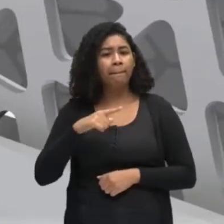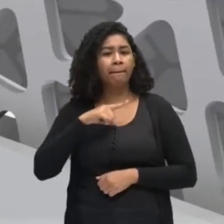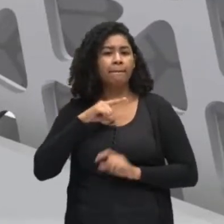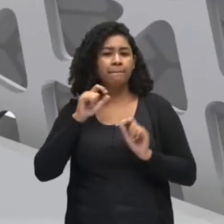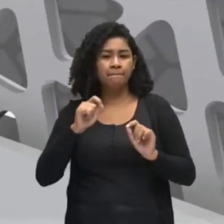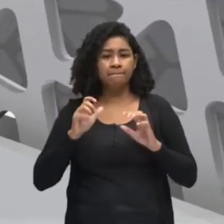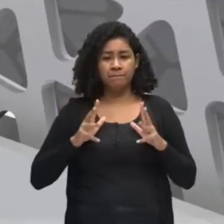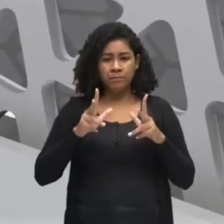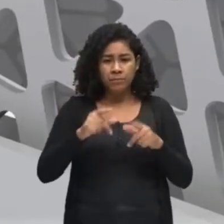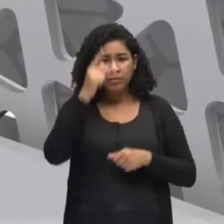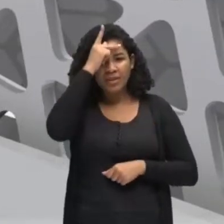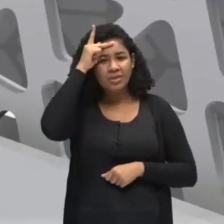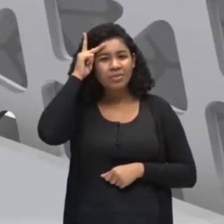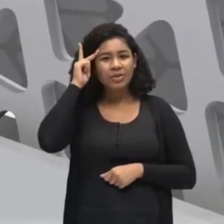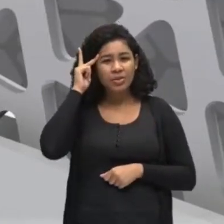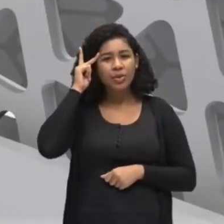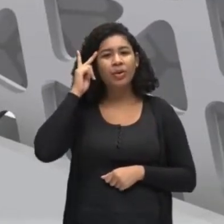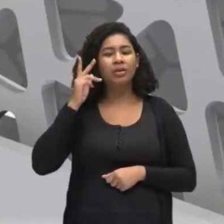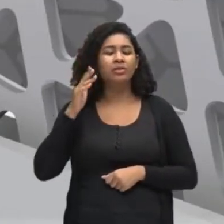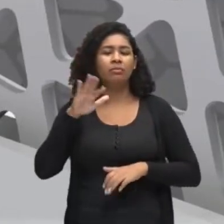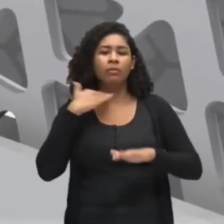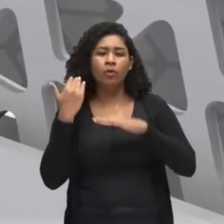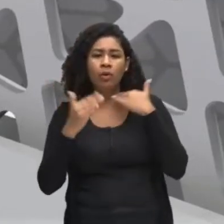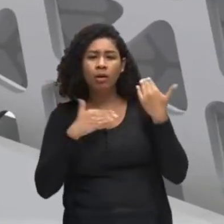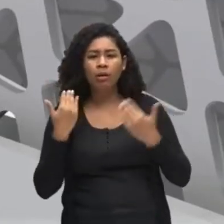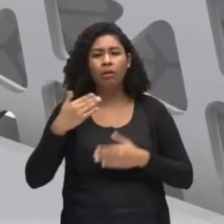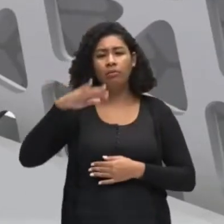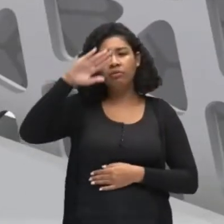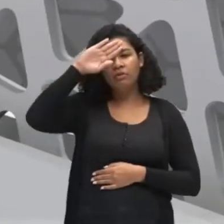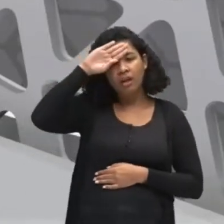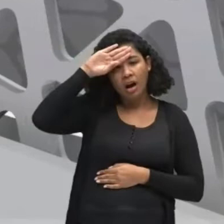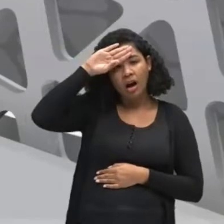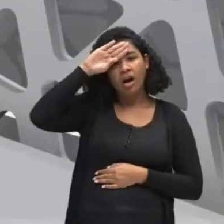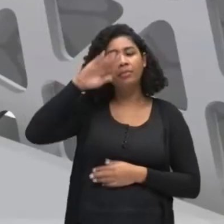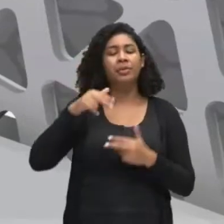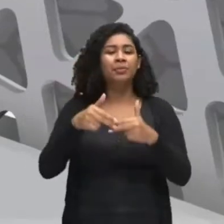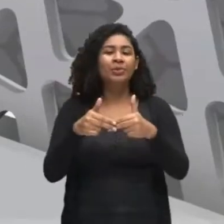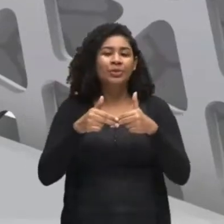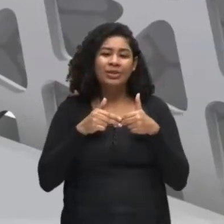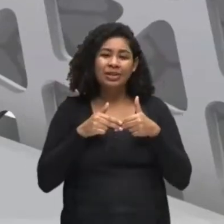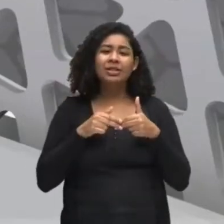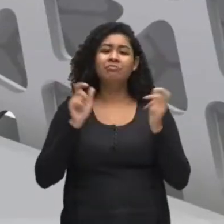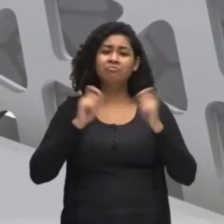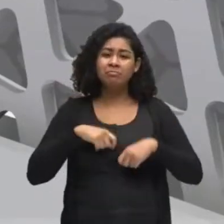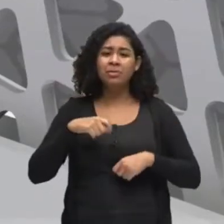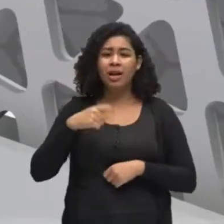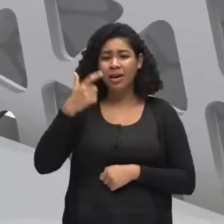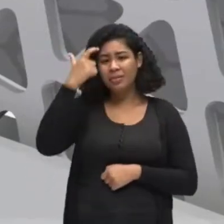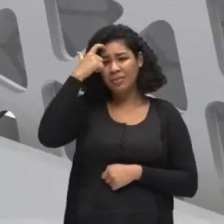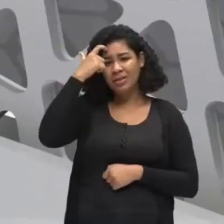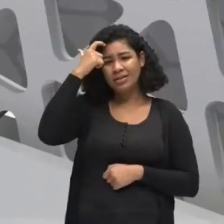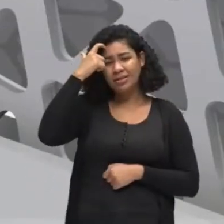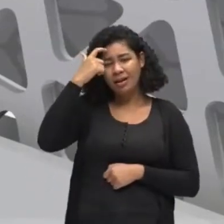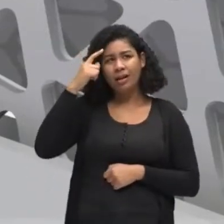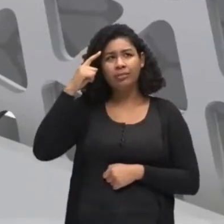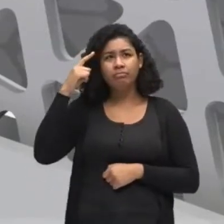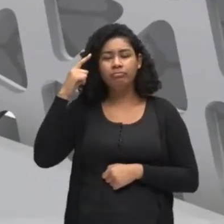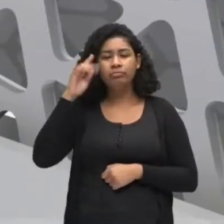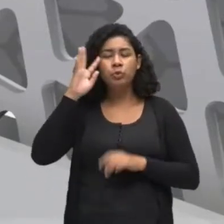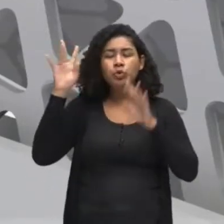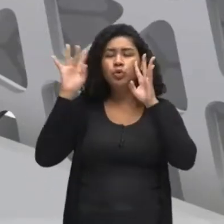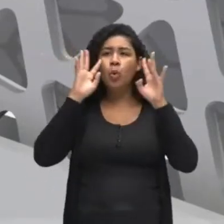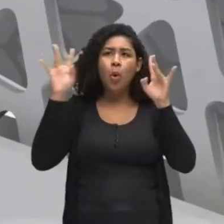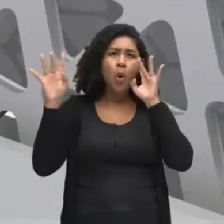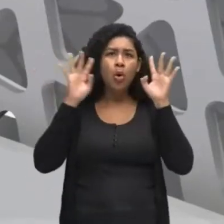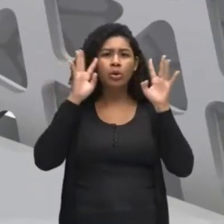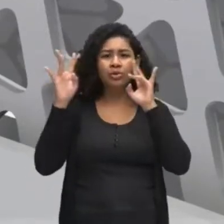na viagem foram acometidos de febre, de cólera, e talvez isso pudesse ter feito com que eles tivessem alucinações e terem